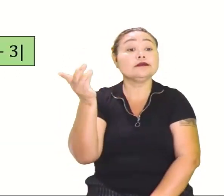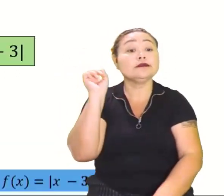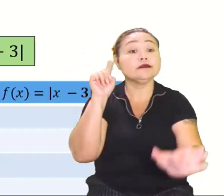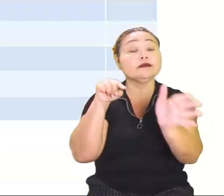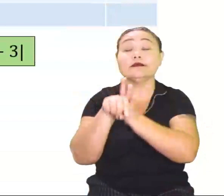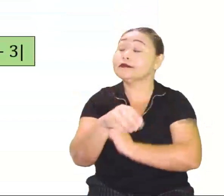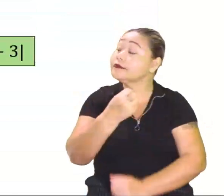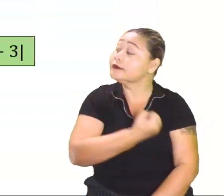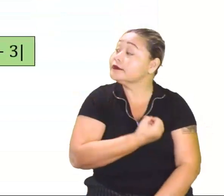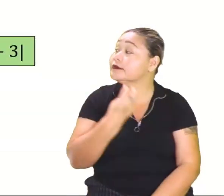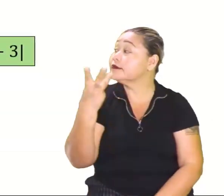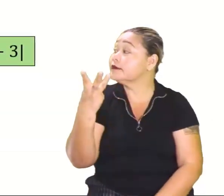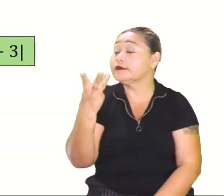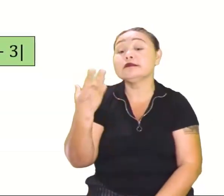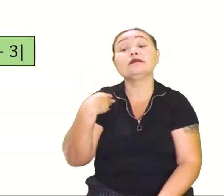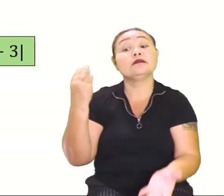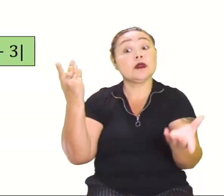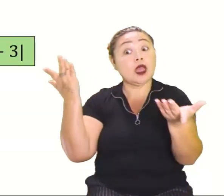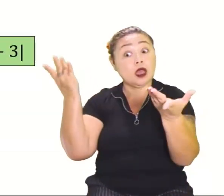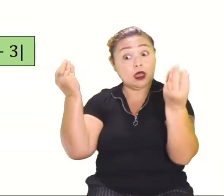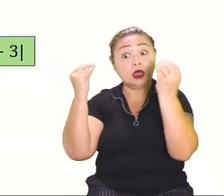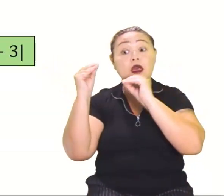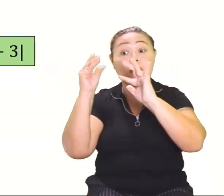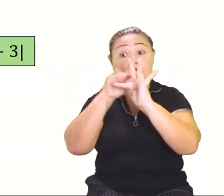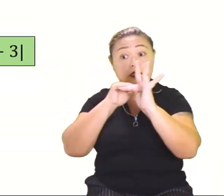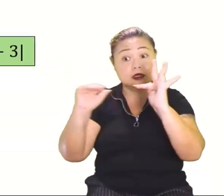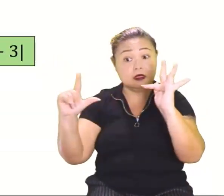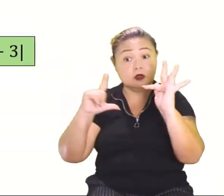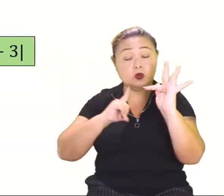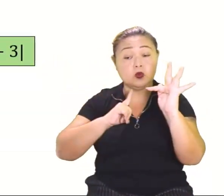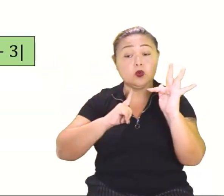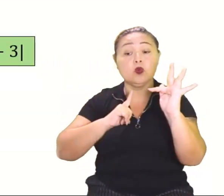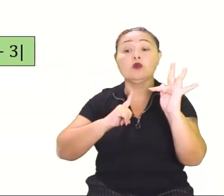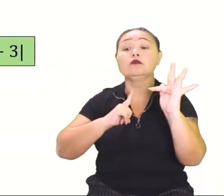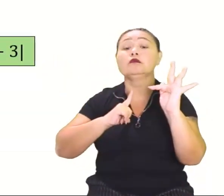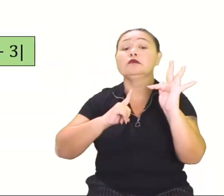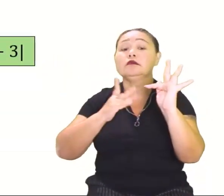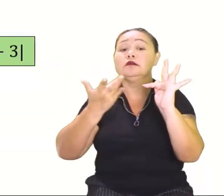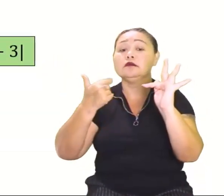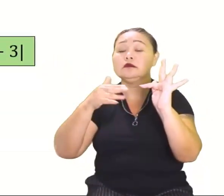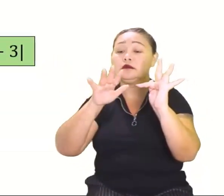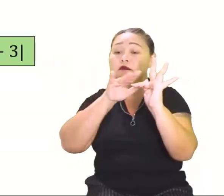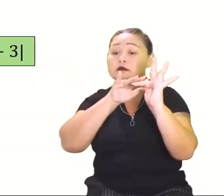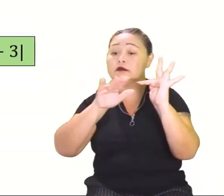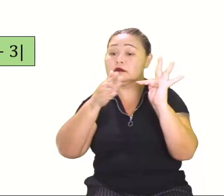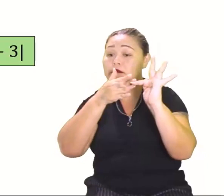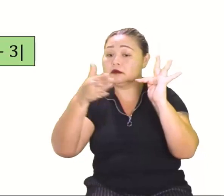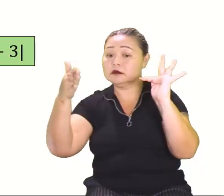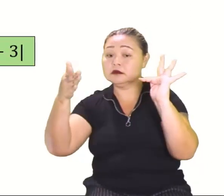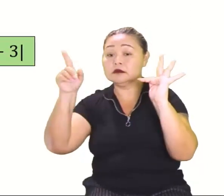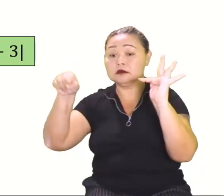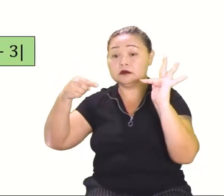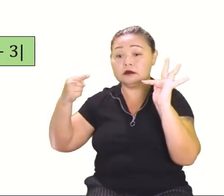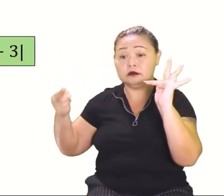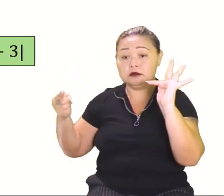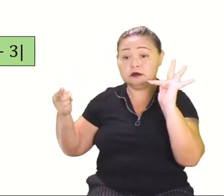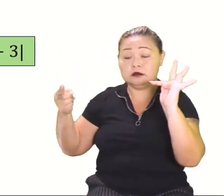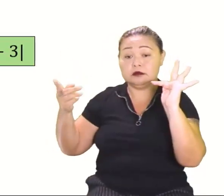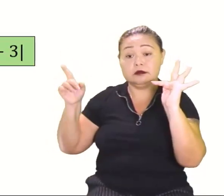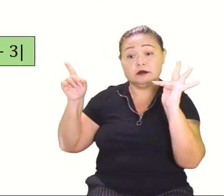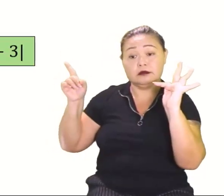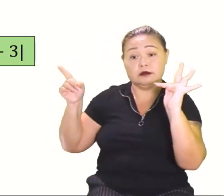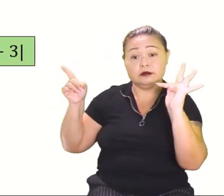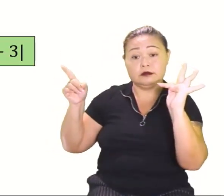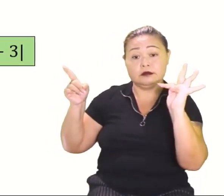3, então, agora é de construção do gráfico, olha lá. Construa o gráfico da função modular seguinte, e a